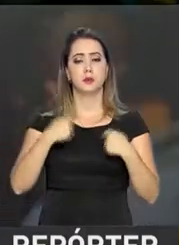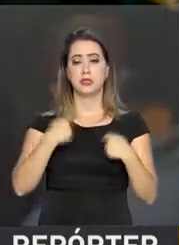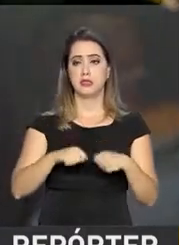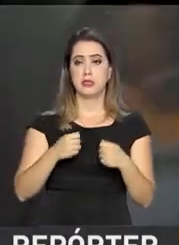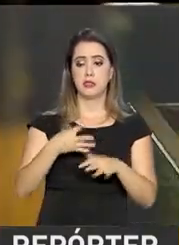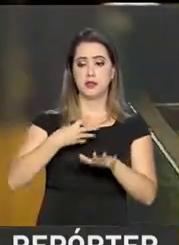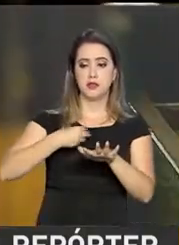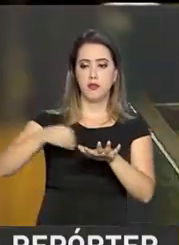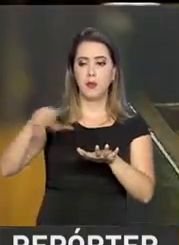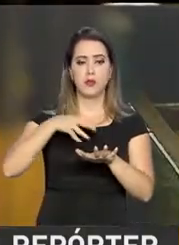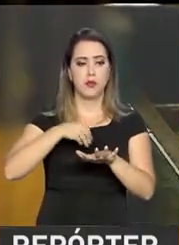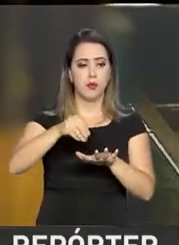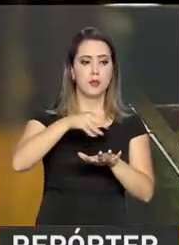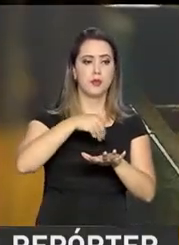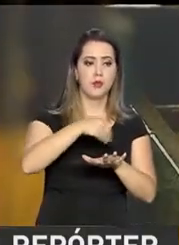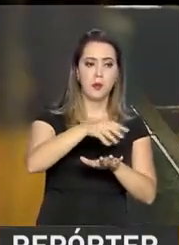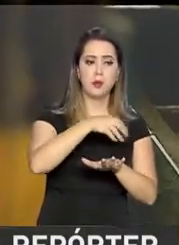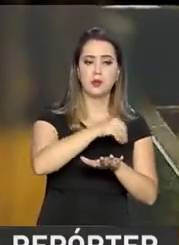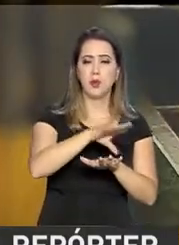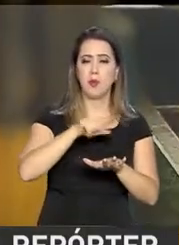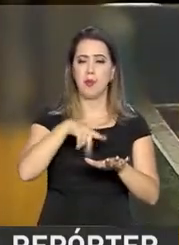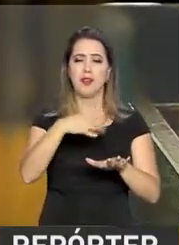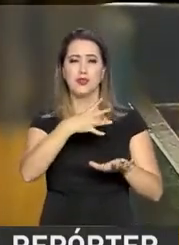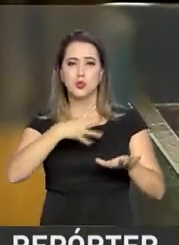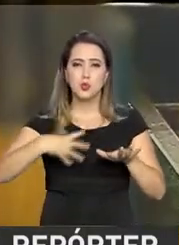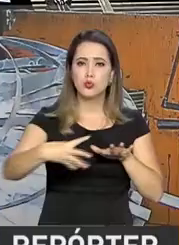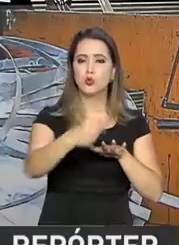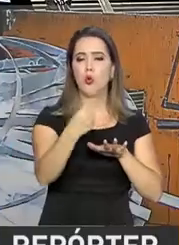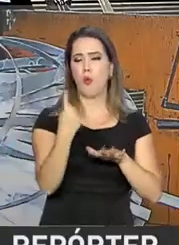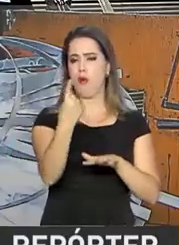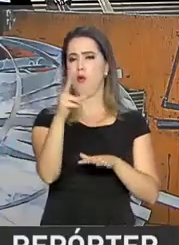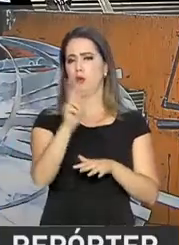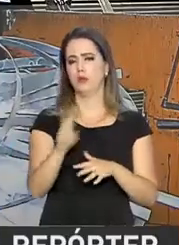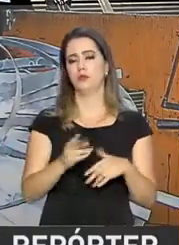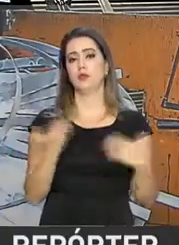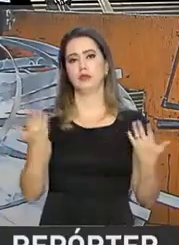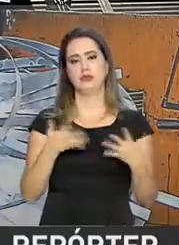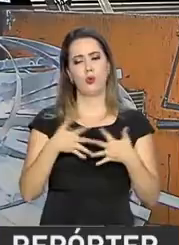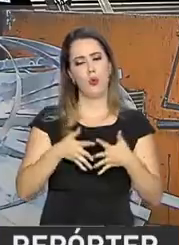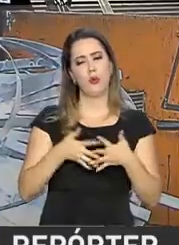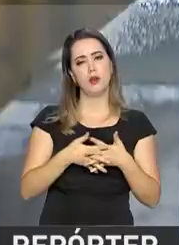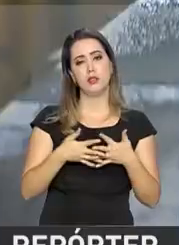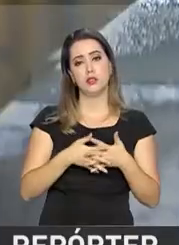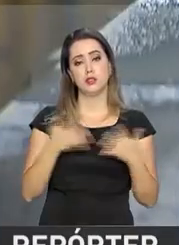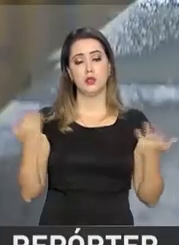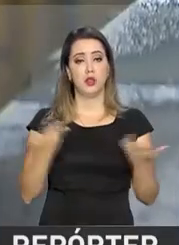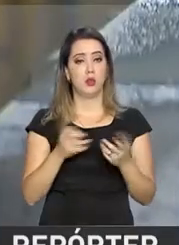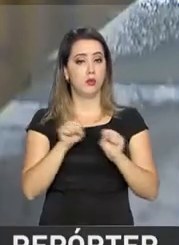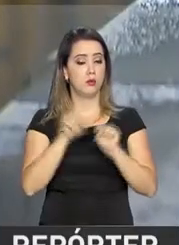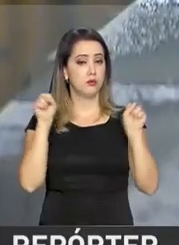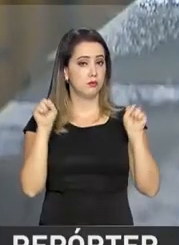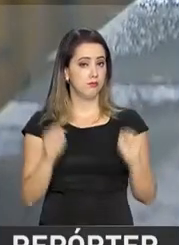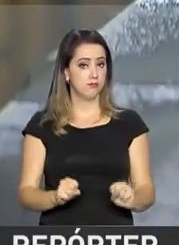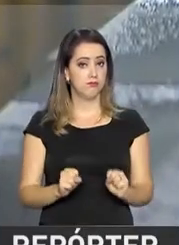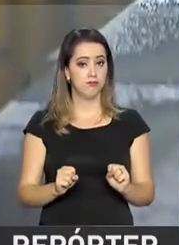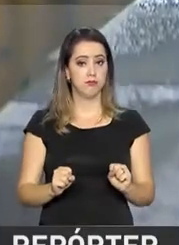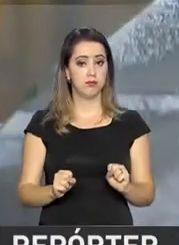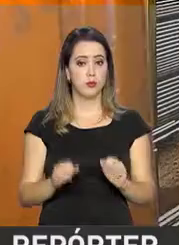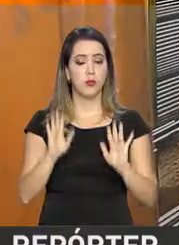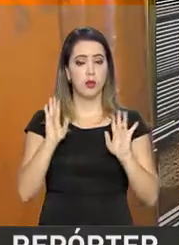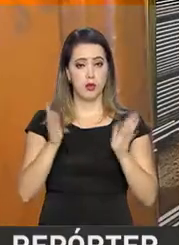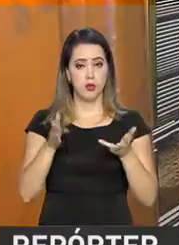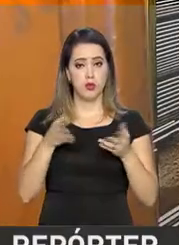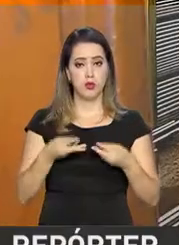feito, mas a consolidação dessas informações é que eu acho que era mais difícil. Essa ferramenta já